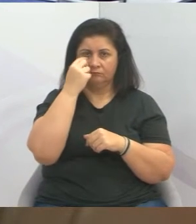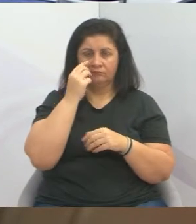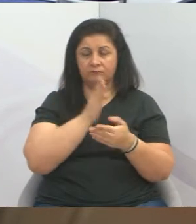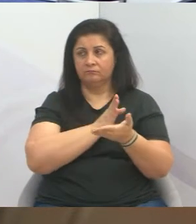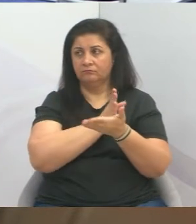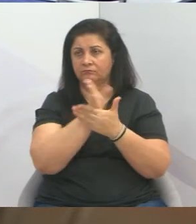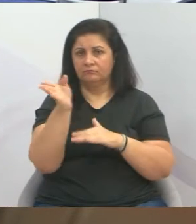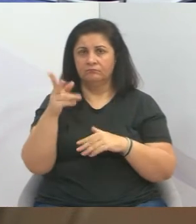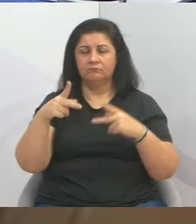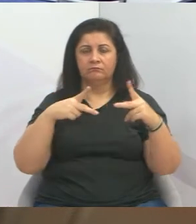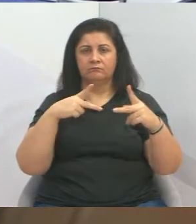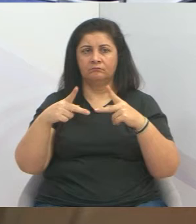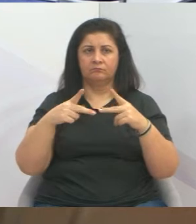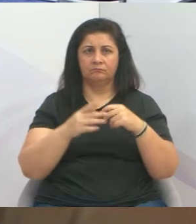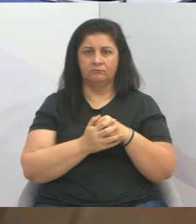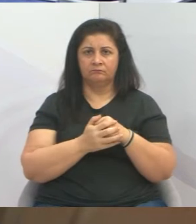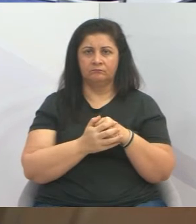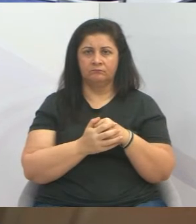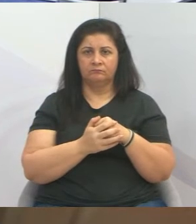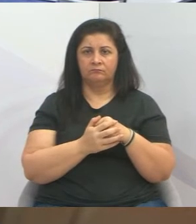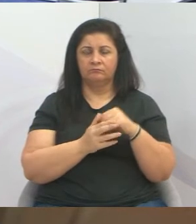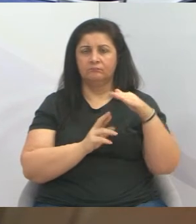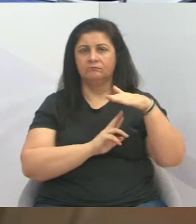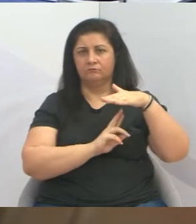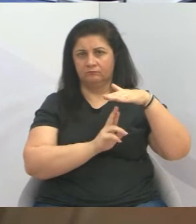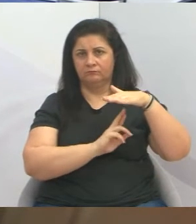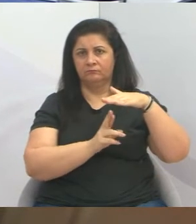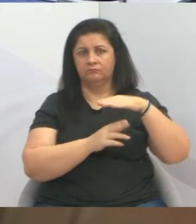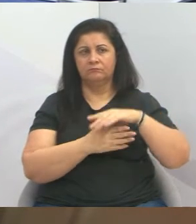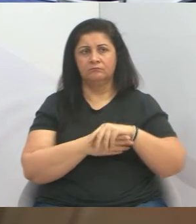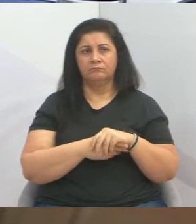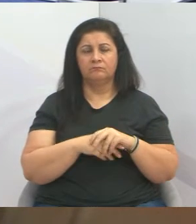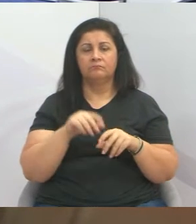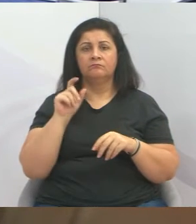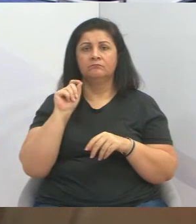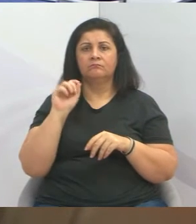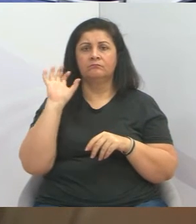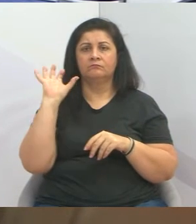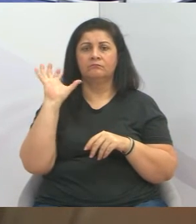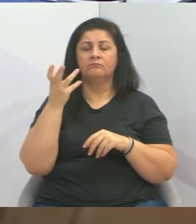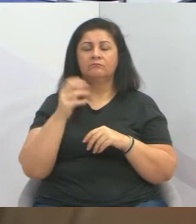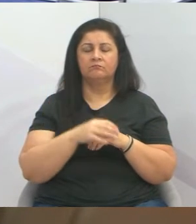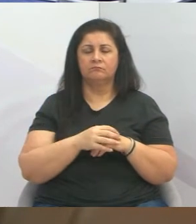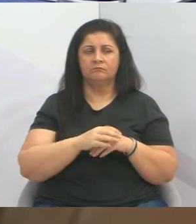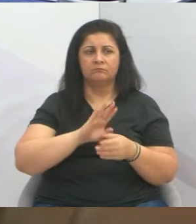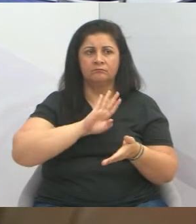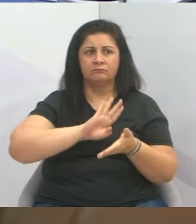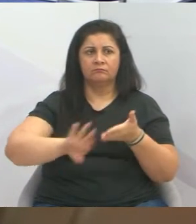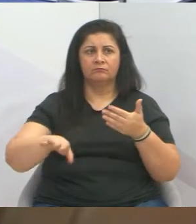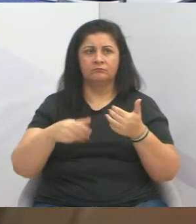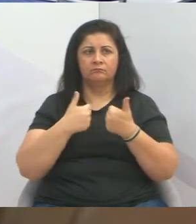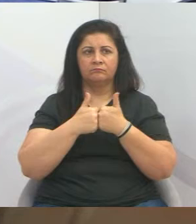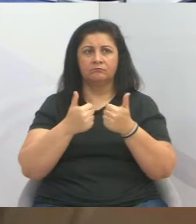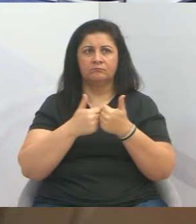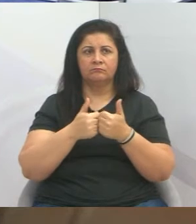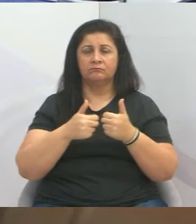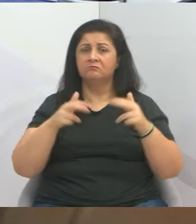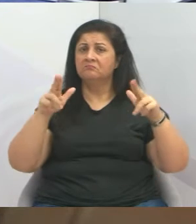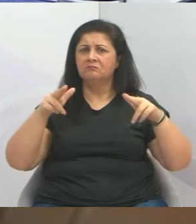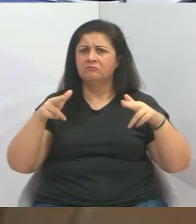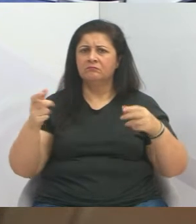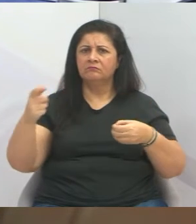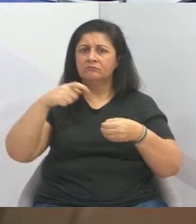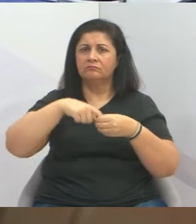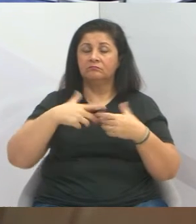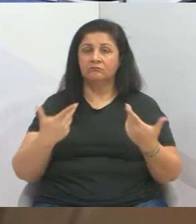pai que minha lua São José dos Campos na rodoviária lá São José o que acontece que tiraram ônibus mas não voltou mais aos horários